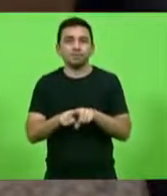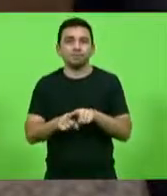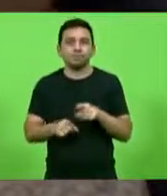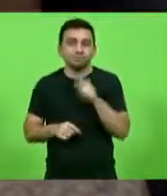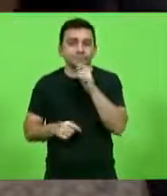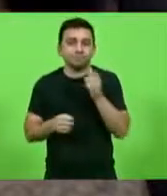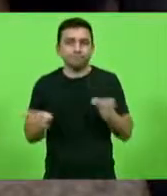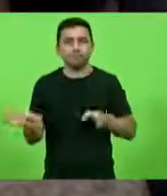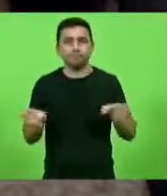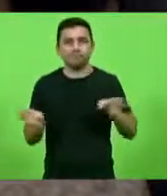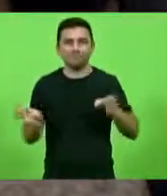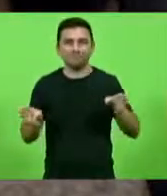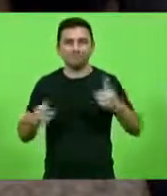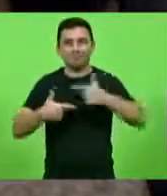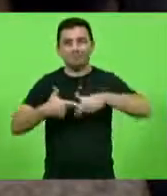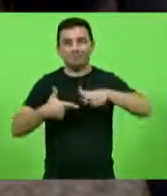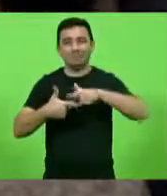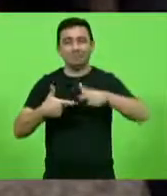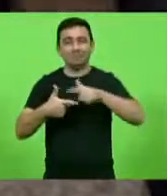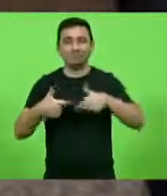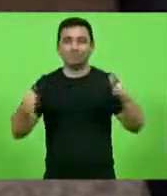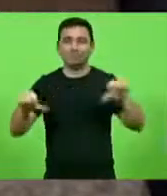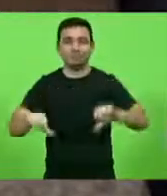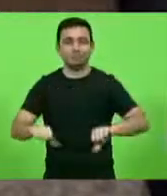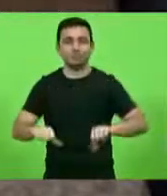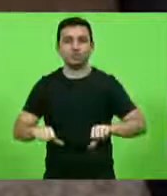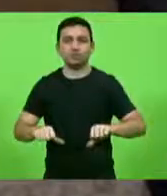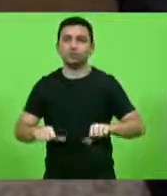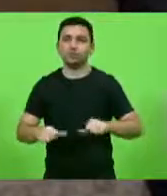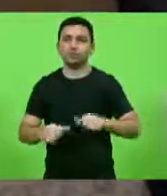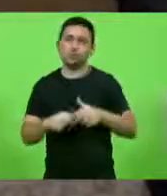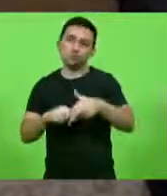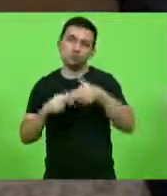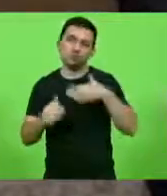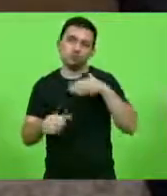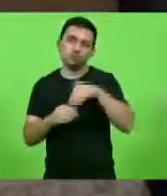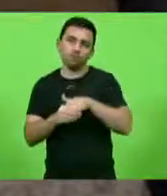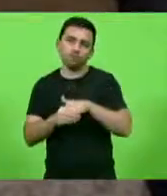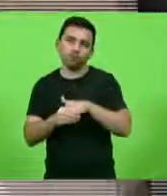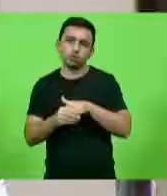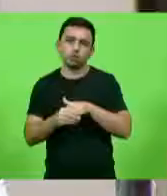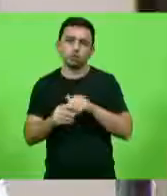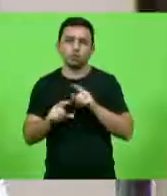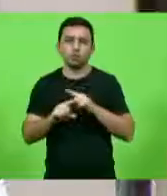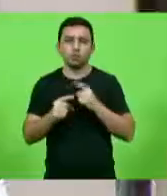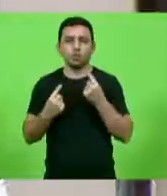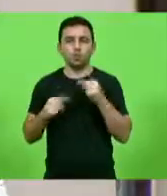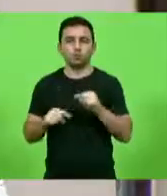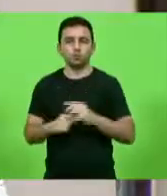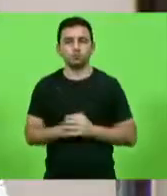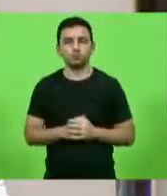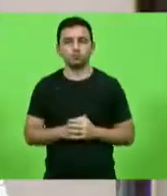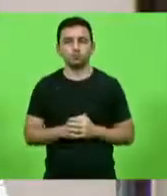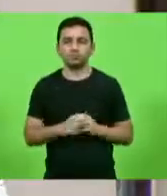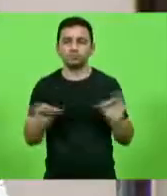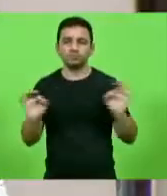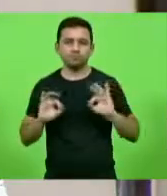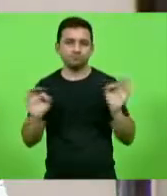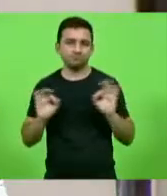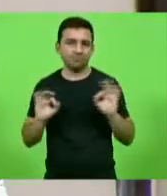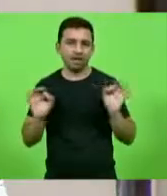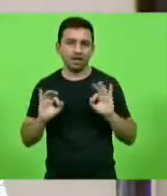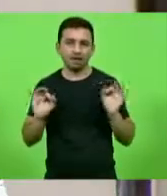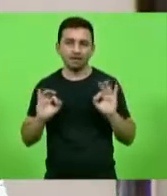intempestivo e inoportuno. Por isso, meu voto será contrário. Não havendo mais quem queira discutir